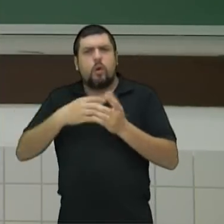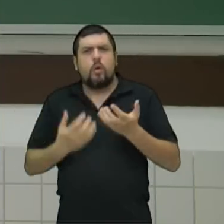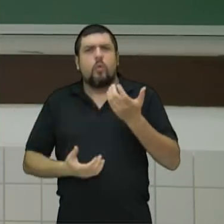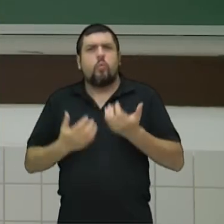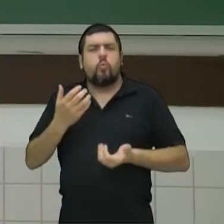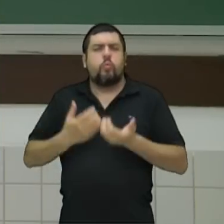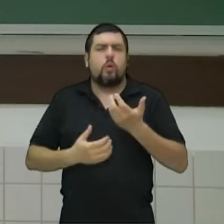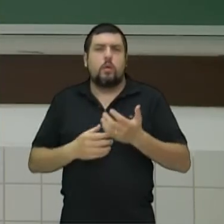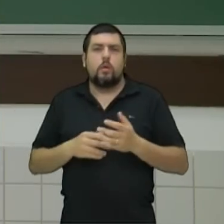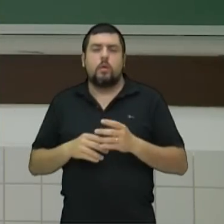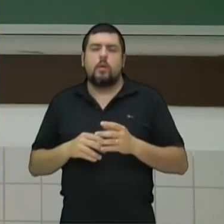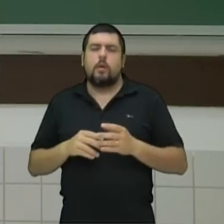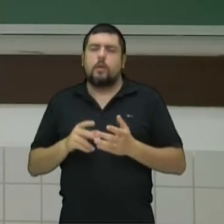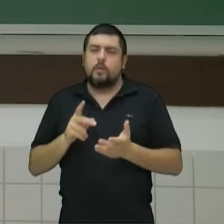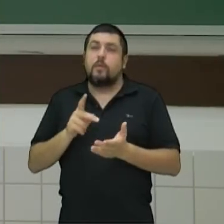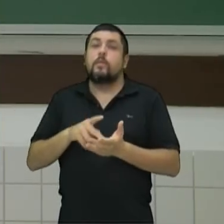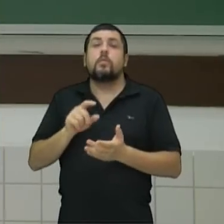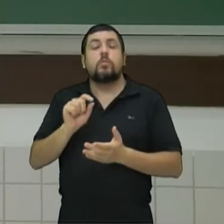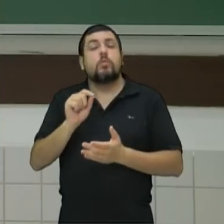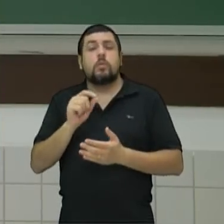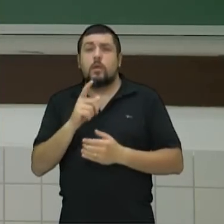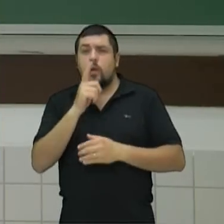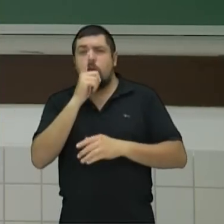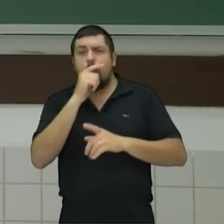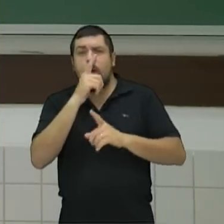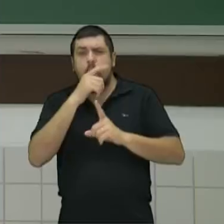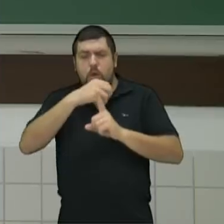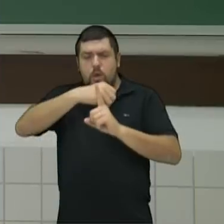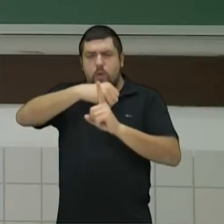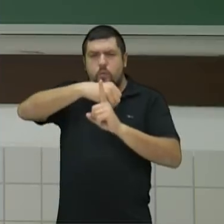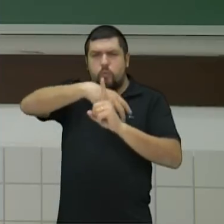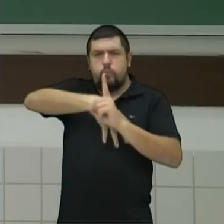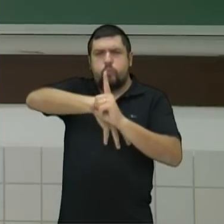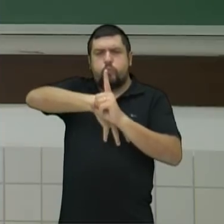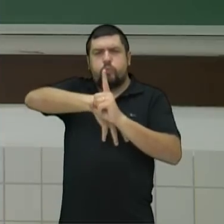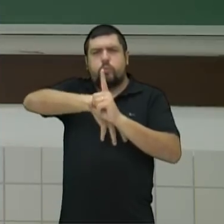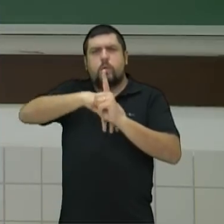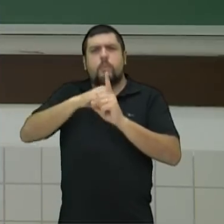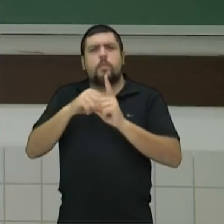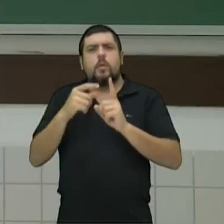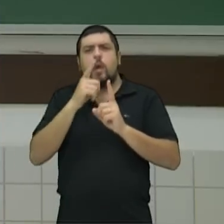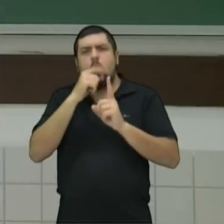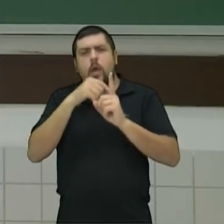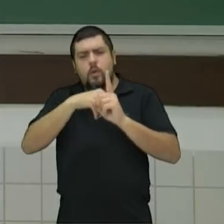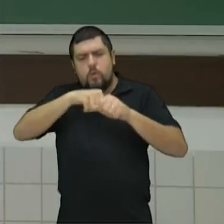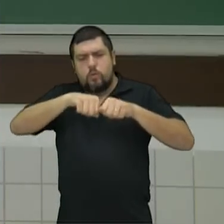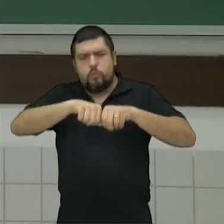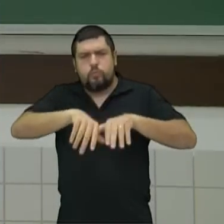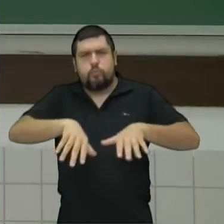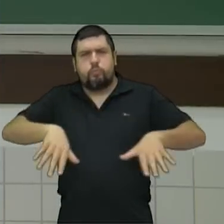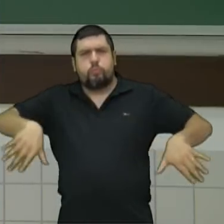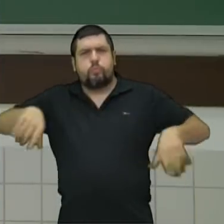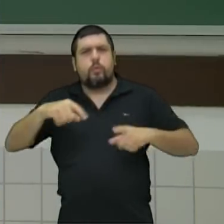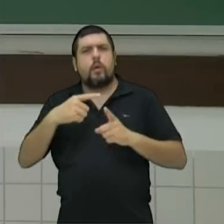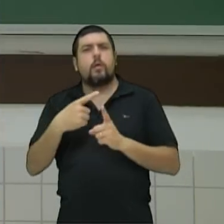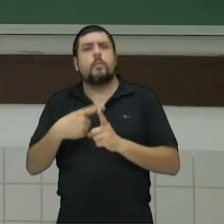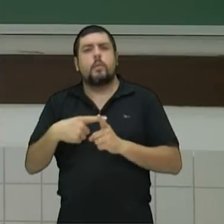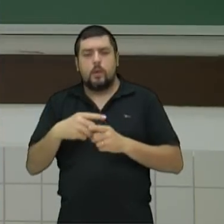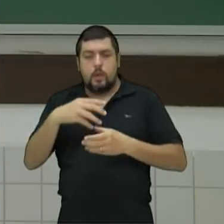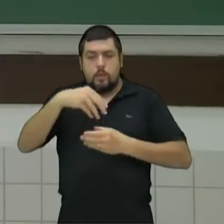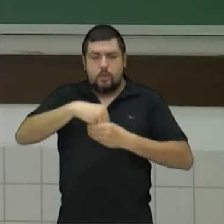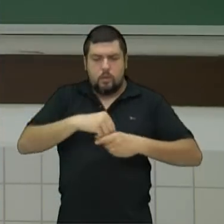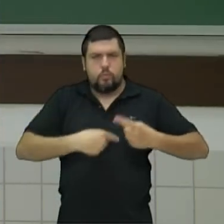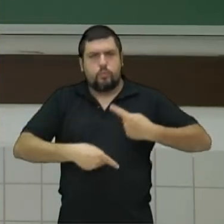apenas água, muitas vezes, jogada ali para poder fazer a refrigeração da base de lançamento. Certo? Mas essa primeira questão